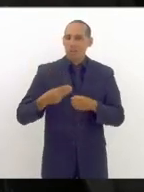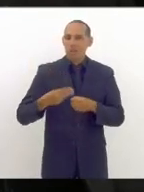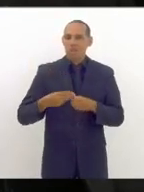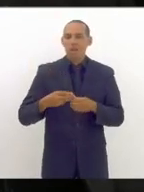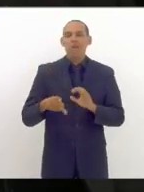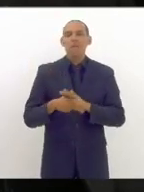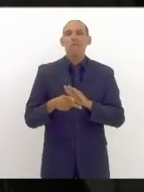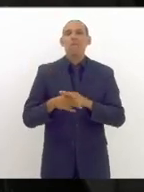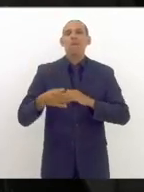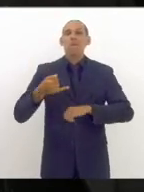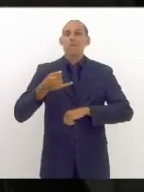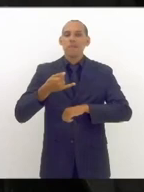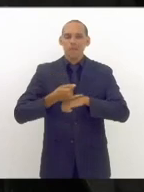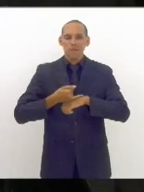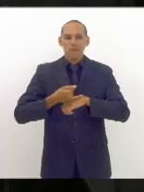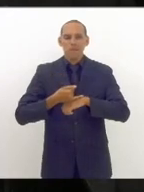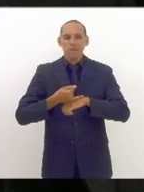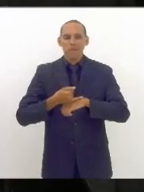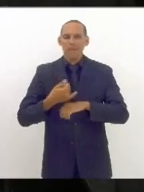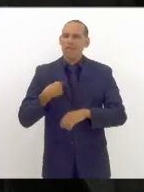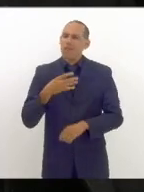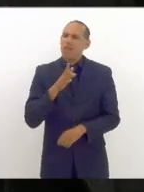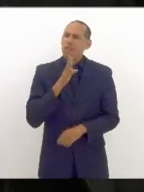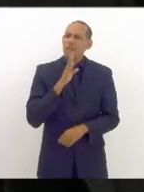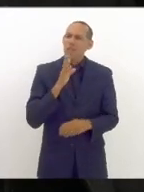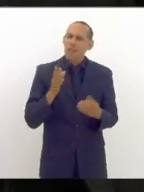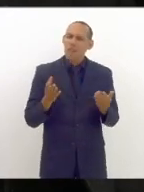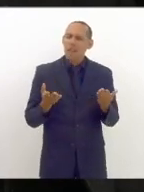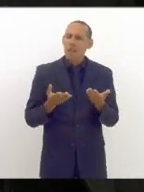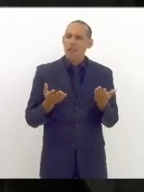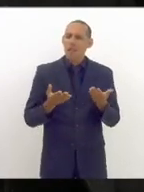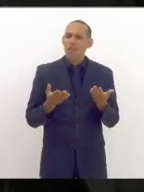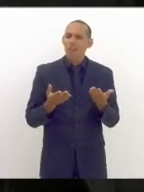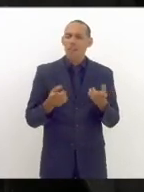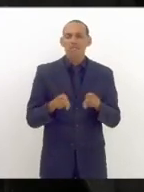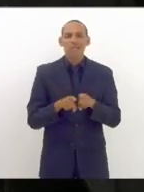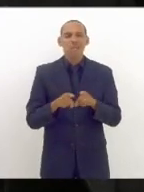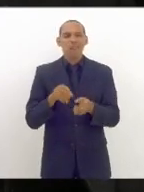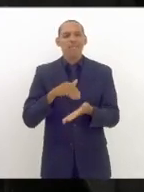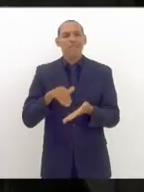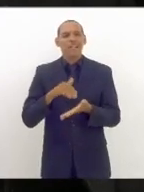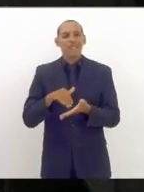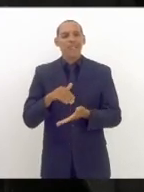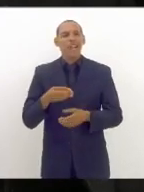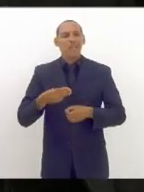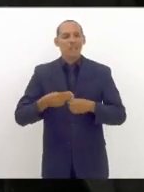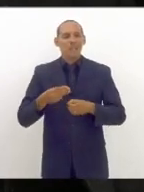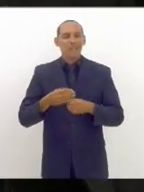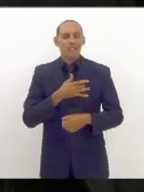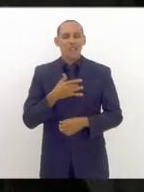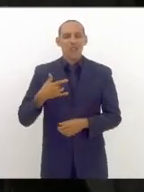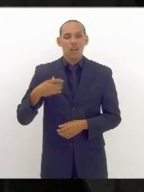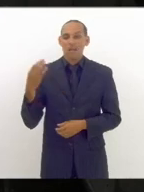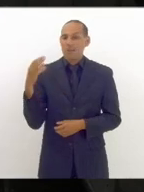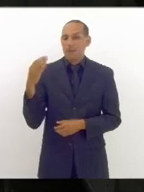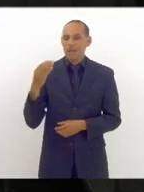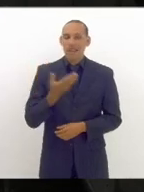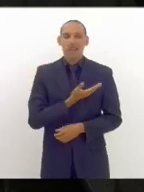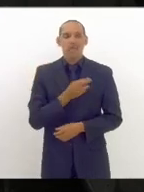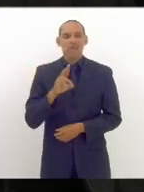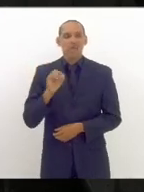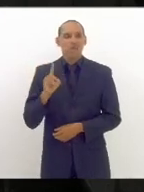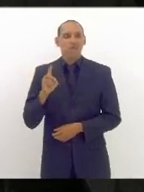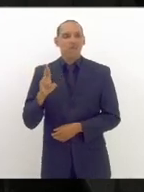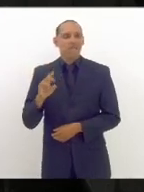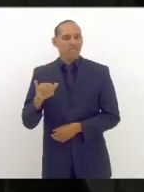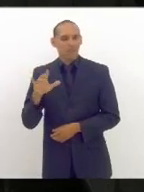Volta Redonda, quando eu o conheci, hoje secretário municipal de Saúde de Niterói, e presidente do COSEMES, o meu amigo Rodrigo.